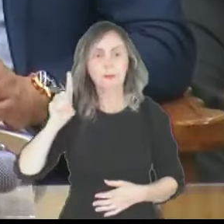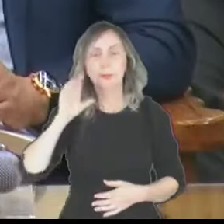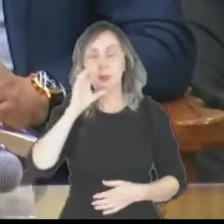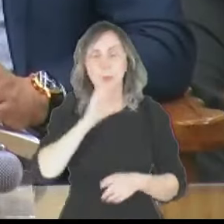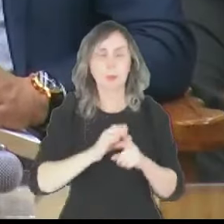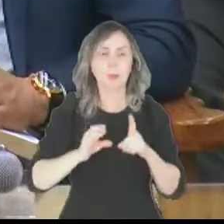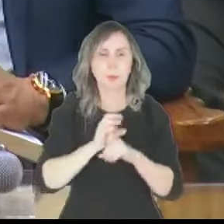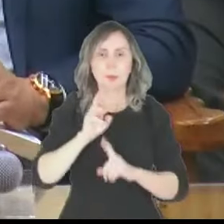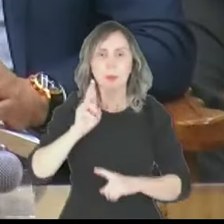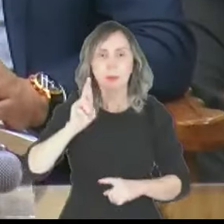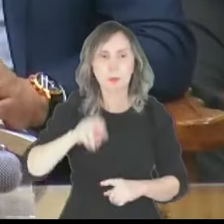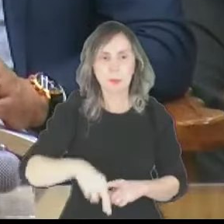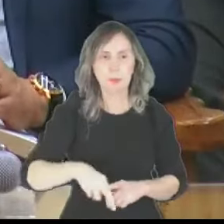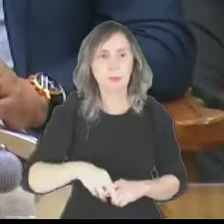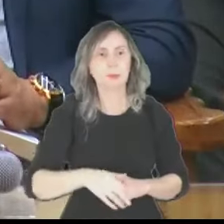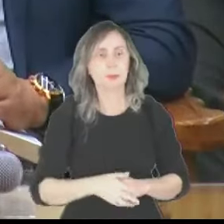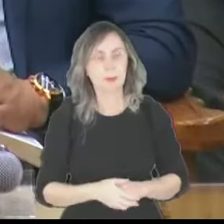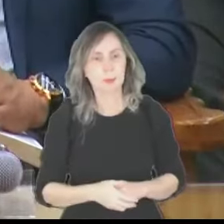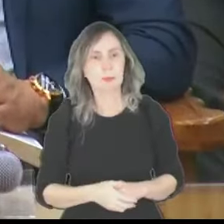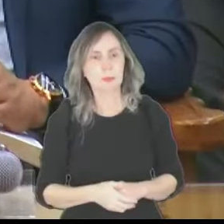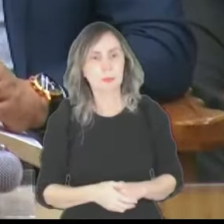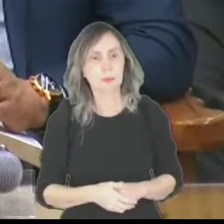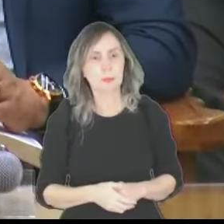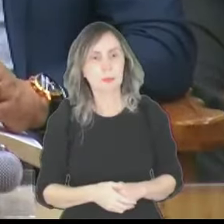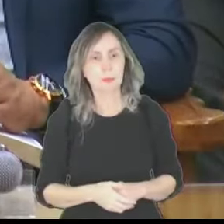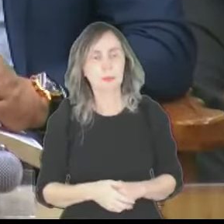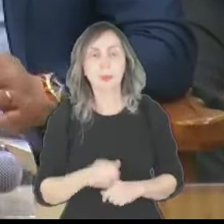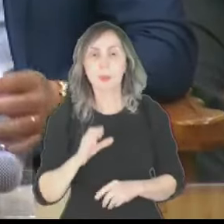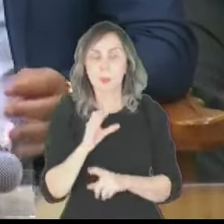Culto racional não tem nada a ver